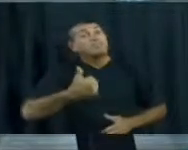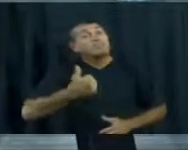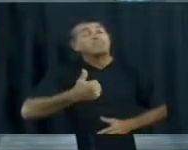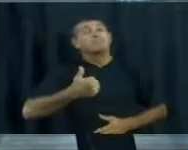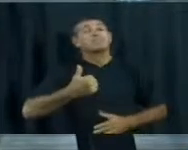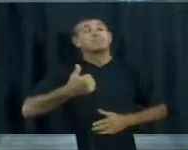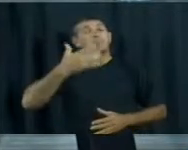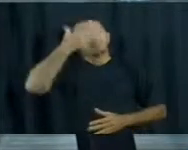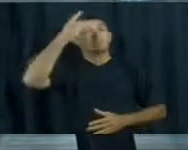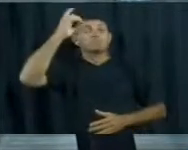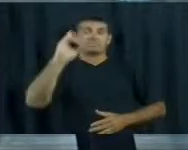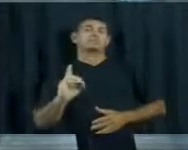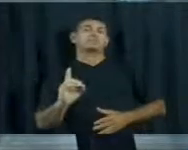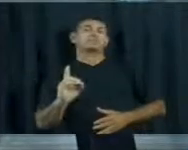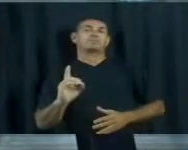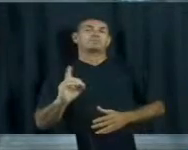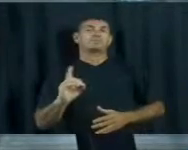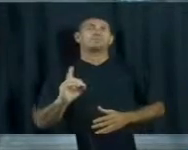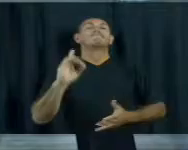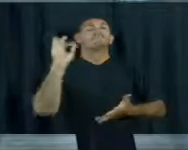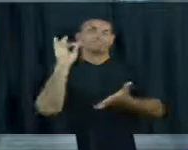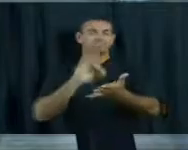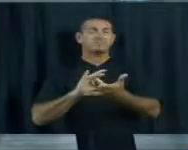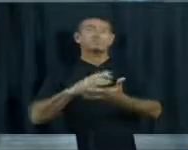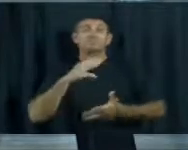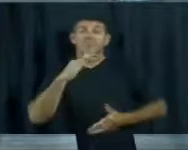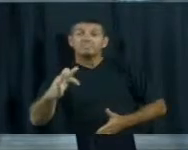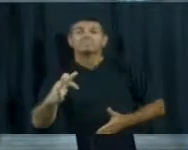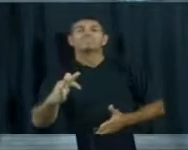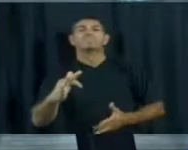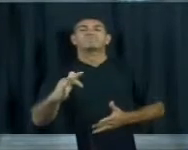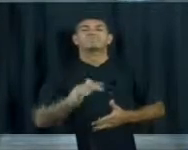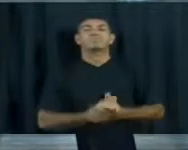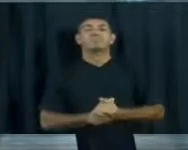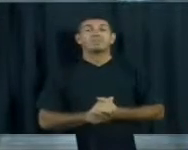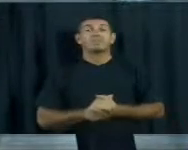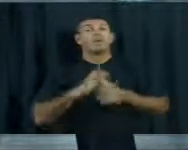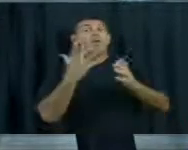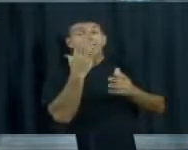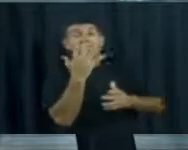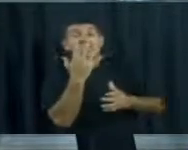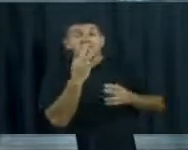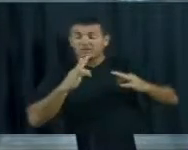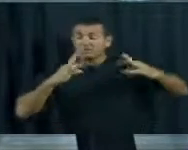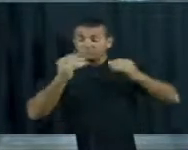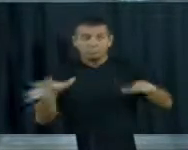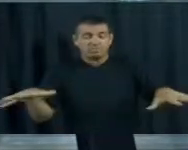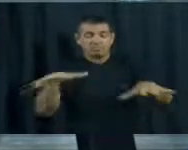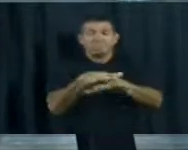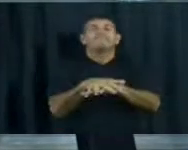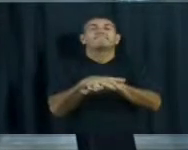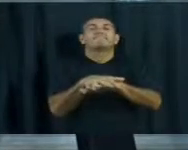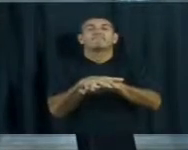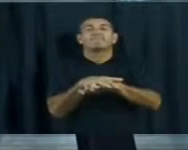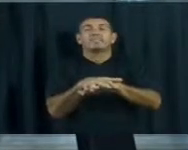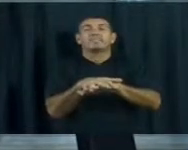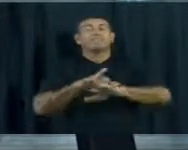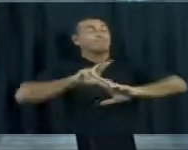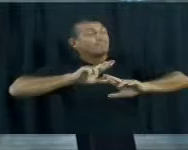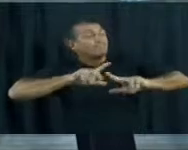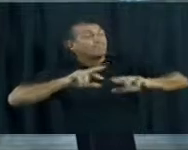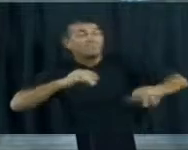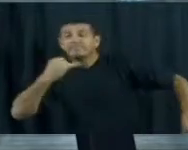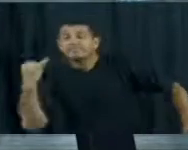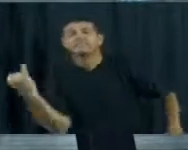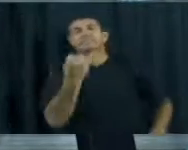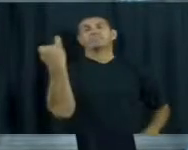com deficiência. É isso mesmo, Cabo Frio está sediando um carnaval inclusivo, algo totalmente